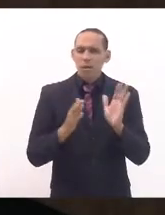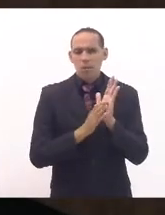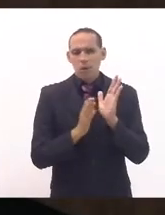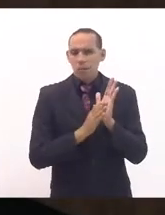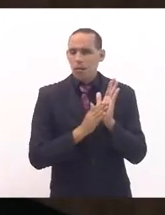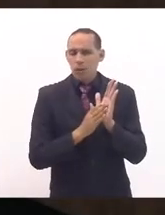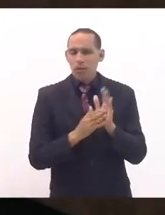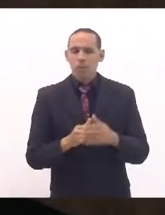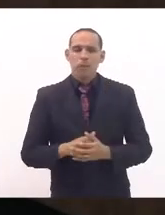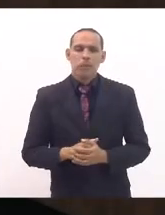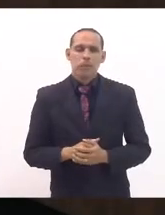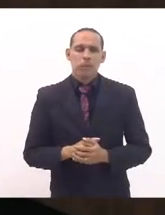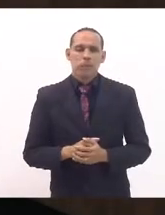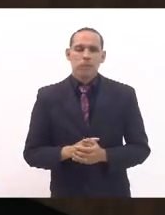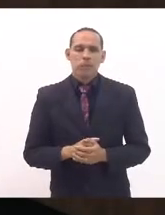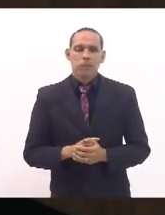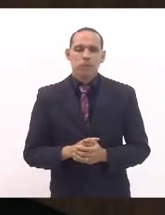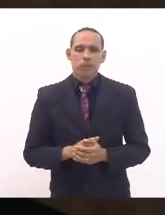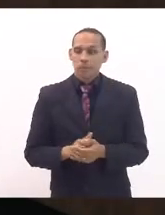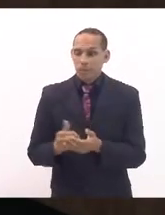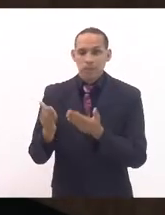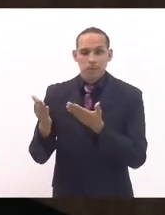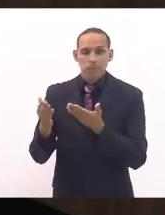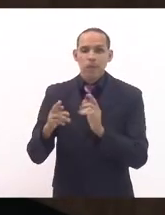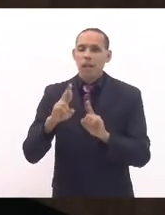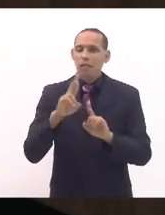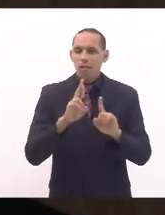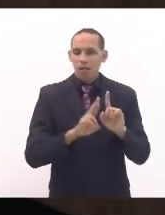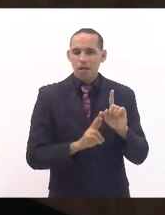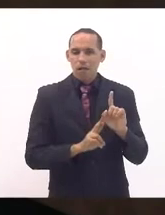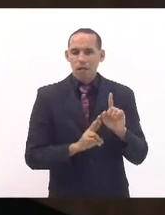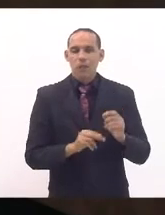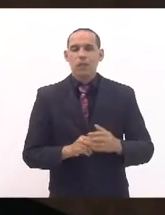proposta ao relator